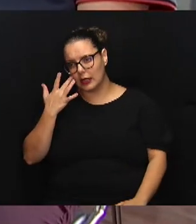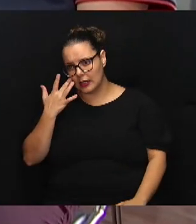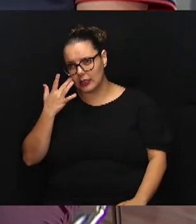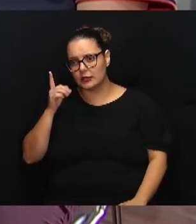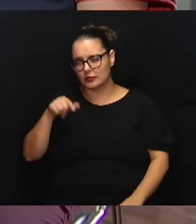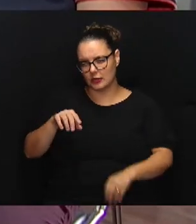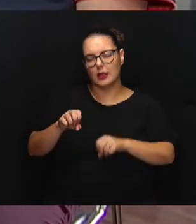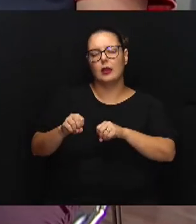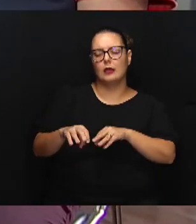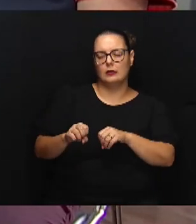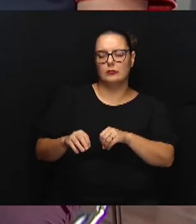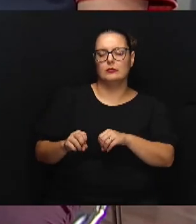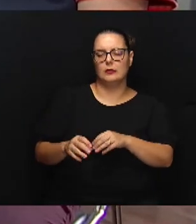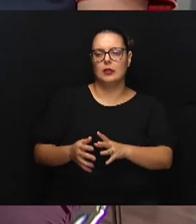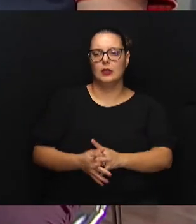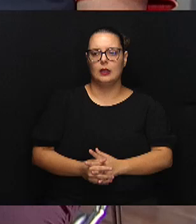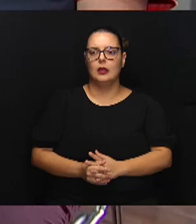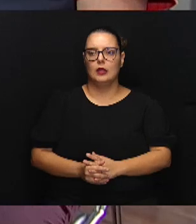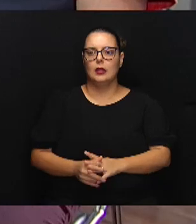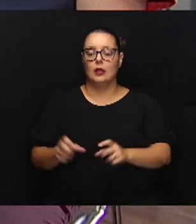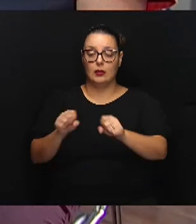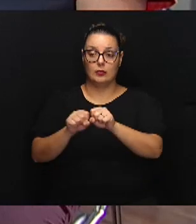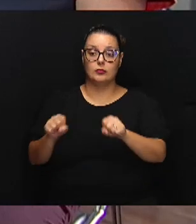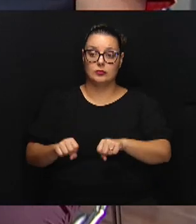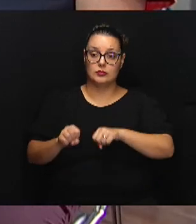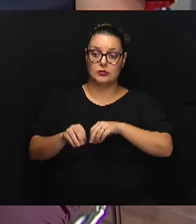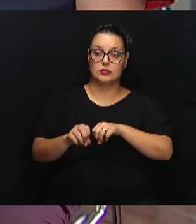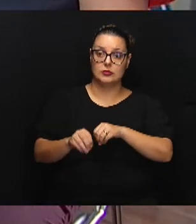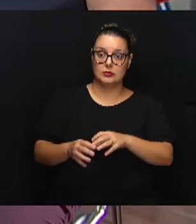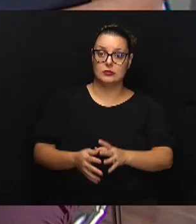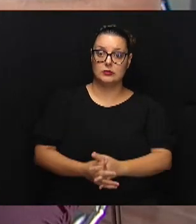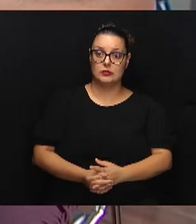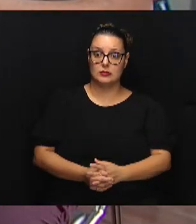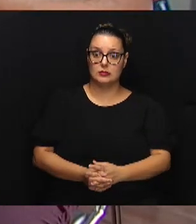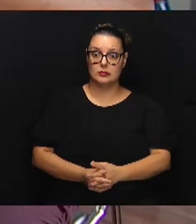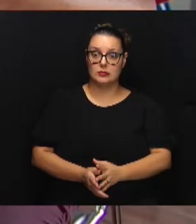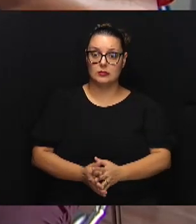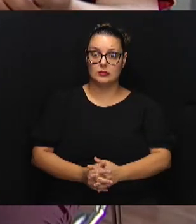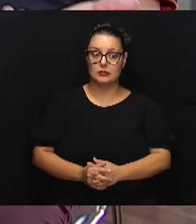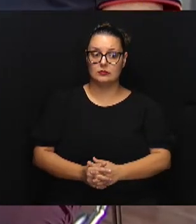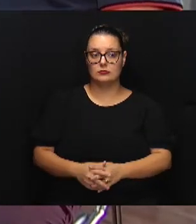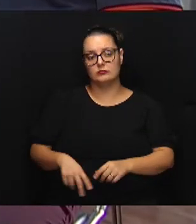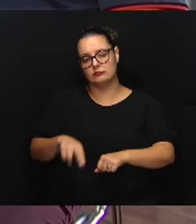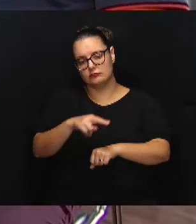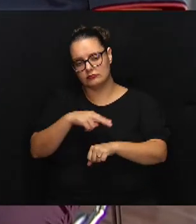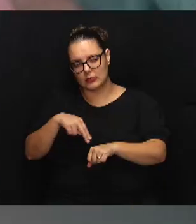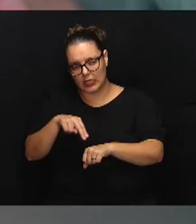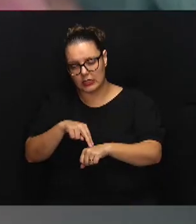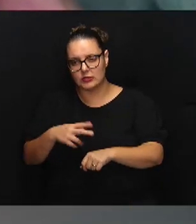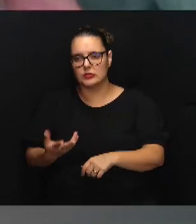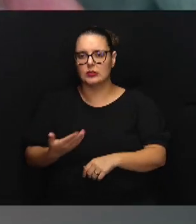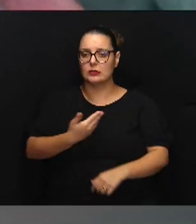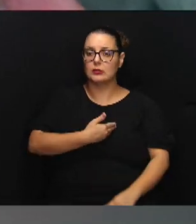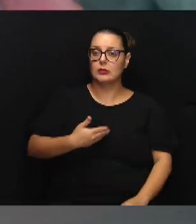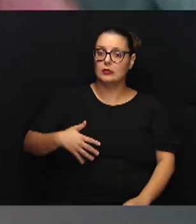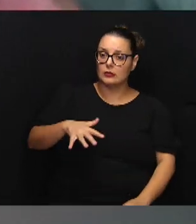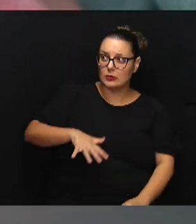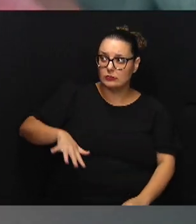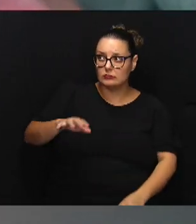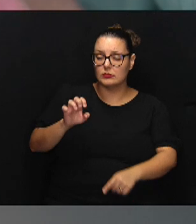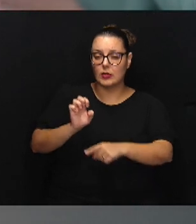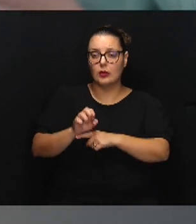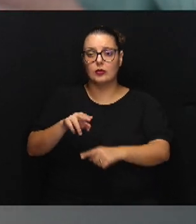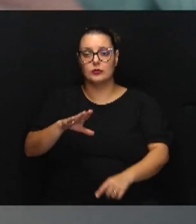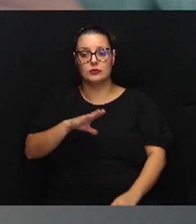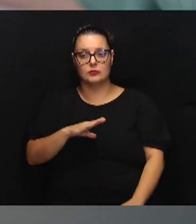educação. É um sistema de ensino em nível nacional, em nível governamental de estado ou de